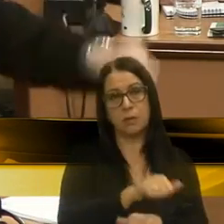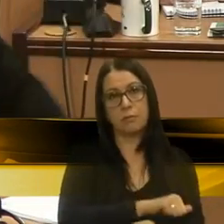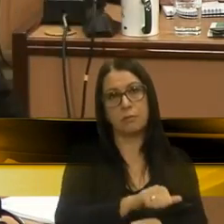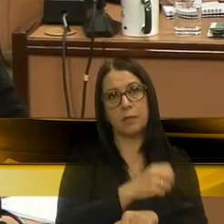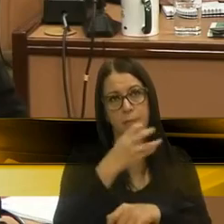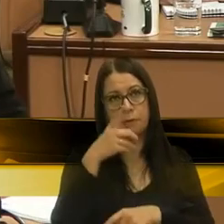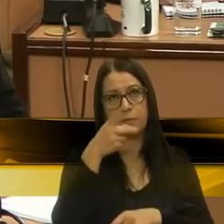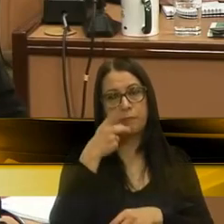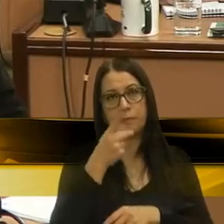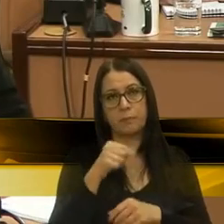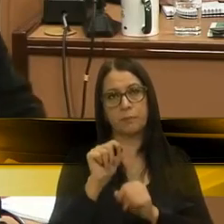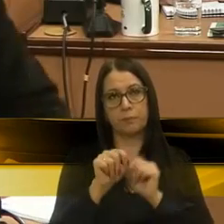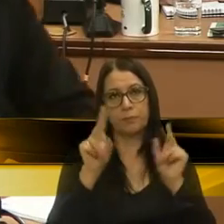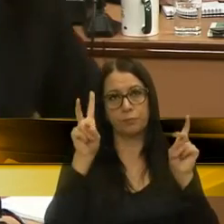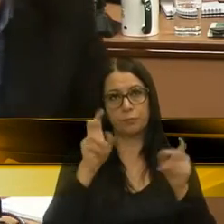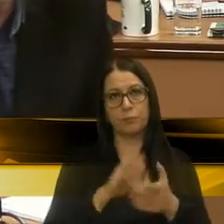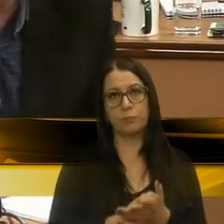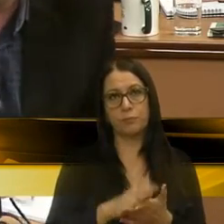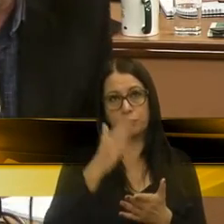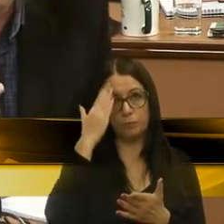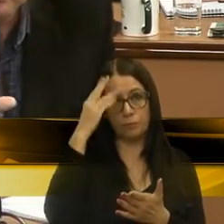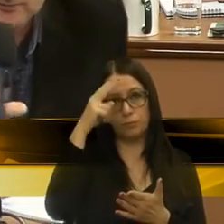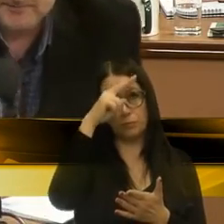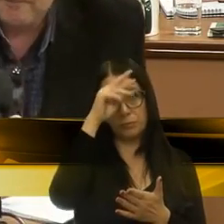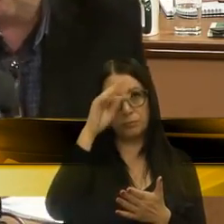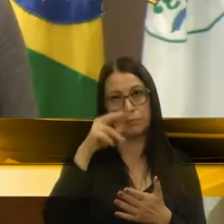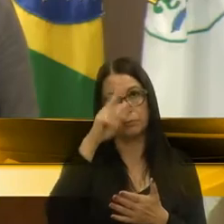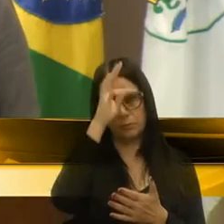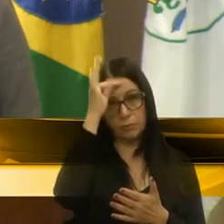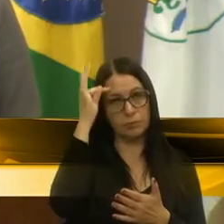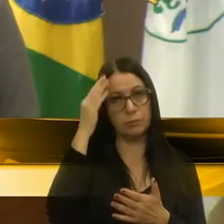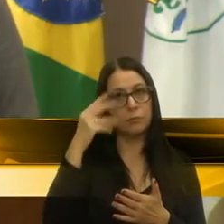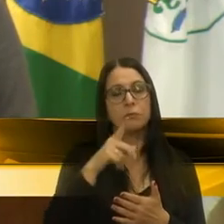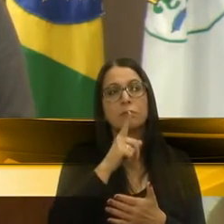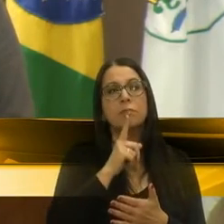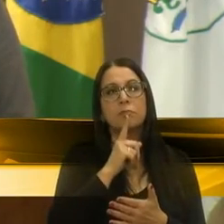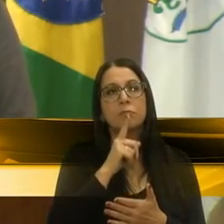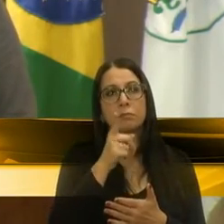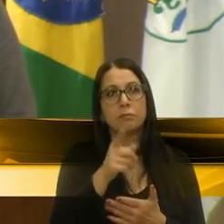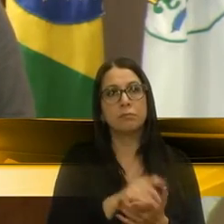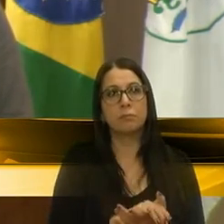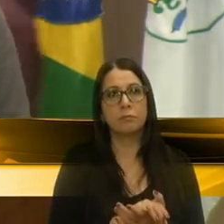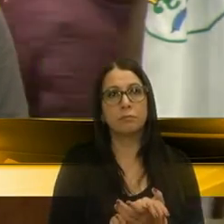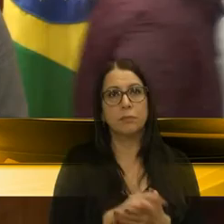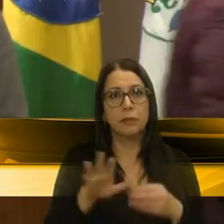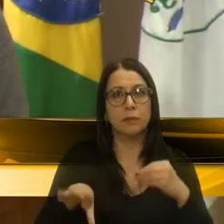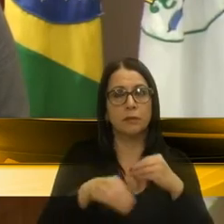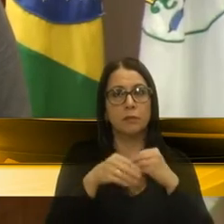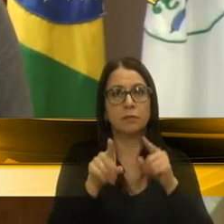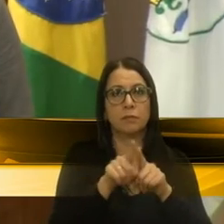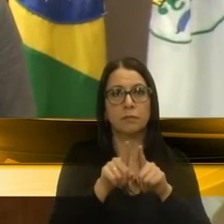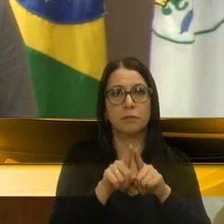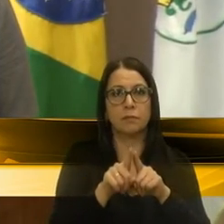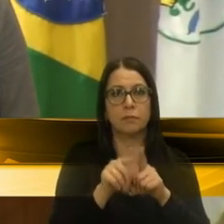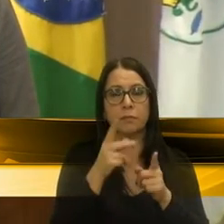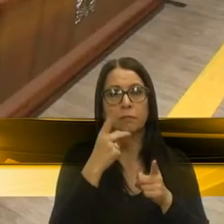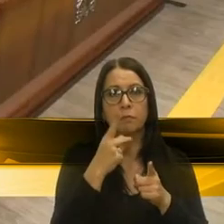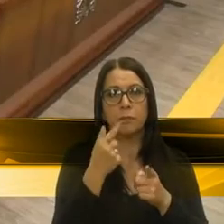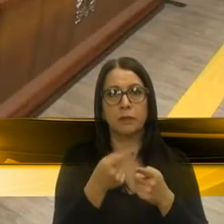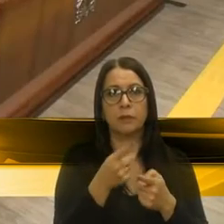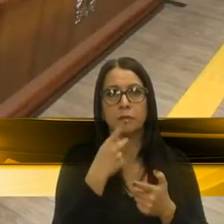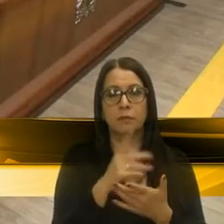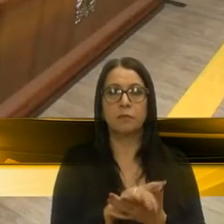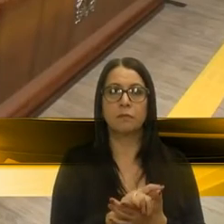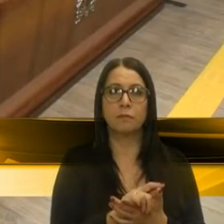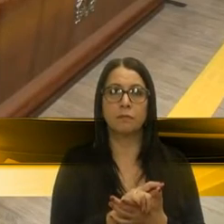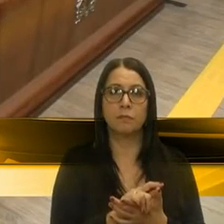bem, Vossa Excelência, trazer esse assunto. Obrigada, vereador Alberto. Vereador Denise, só acrescentando, o vereador Toigo, em parte, me contemplou com o que eu queria falar,